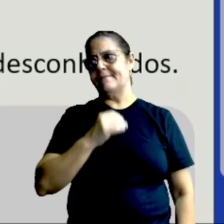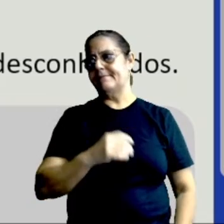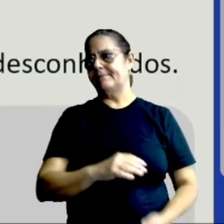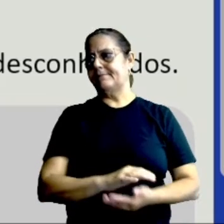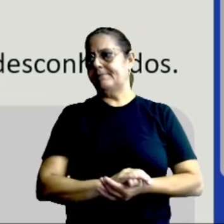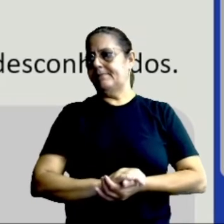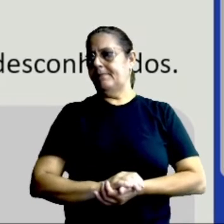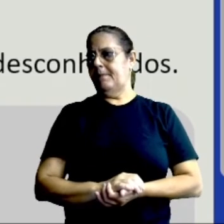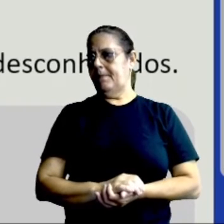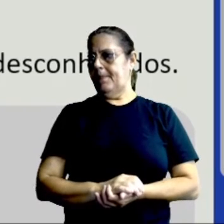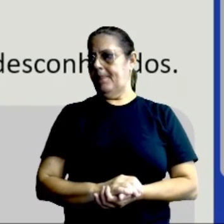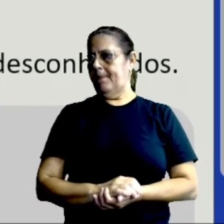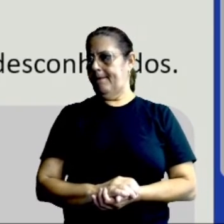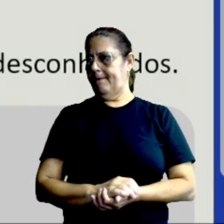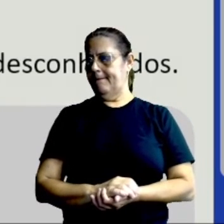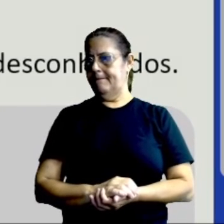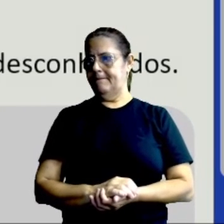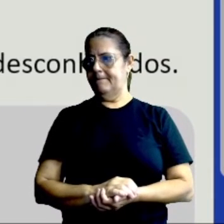próxima questão.